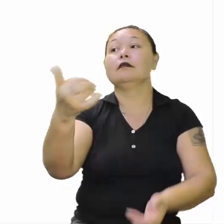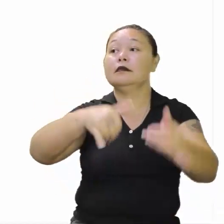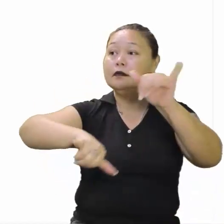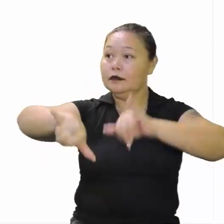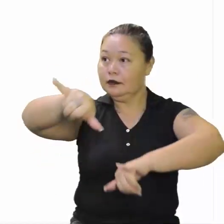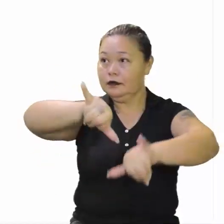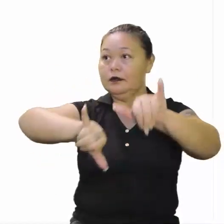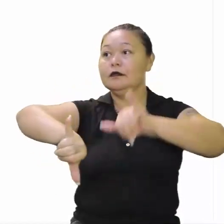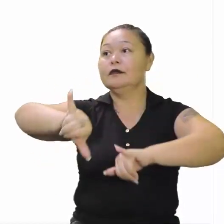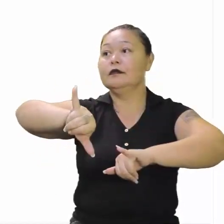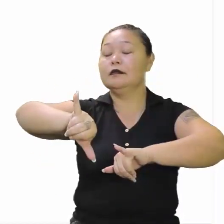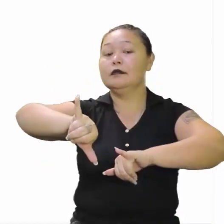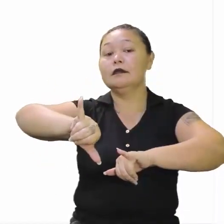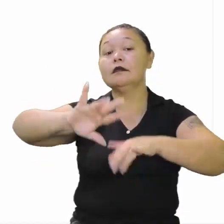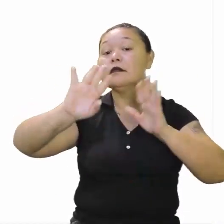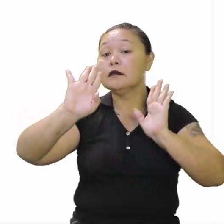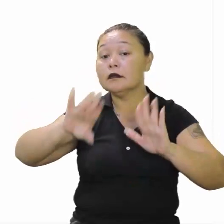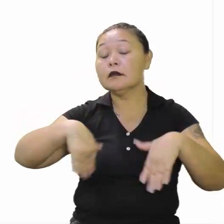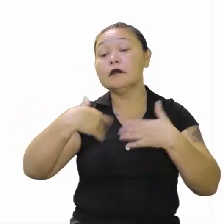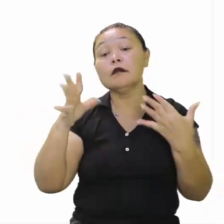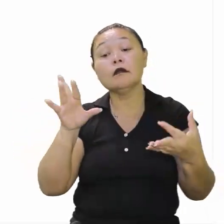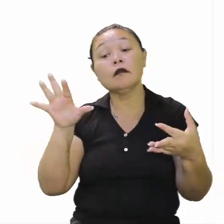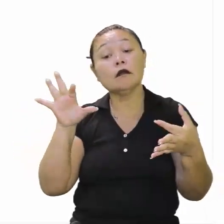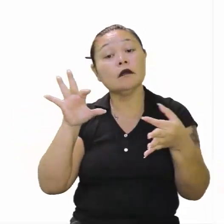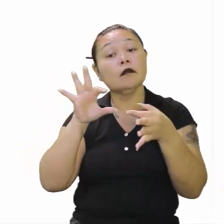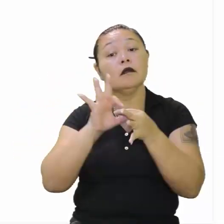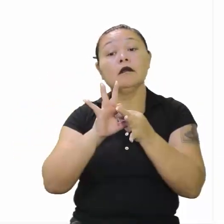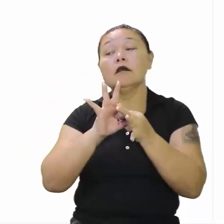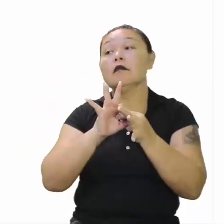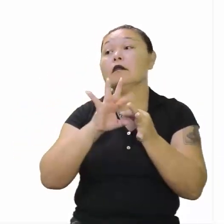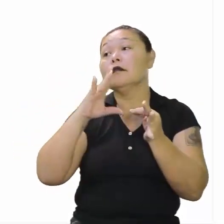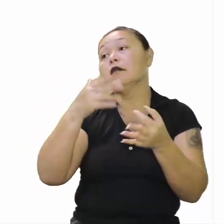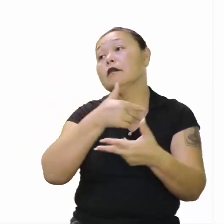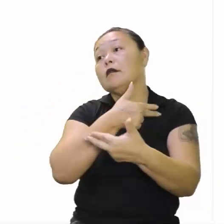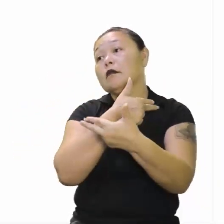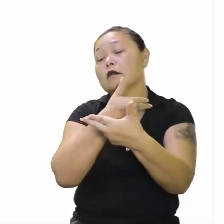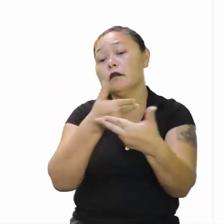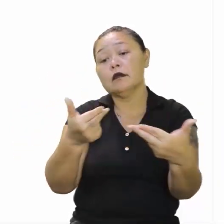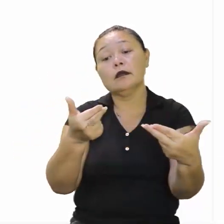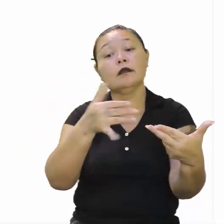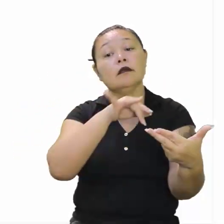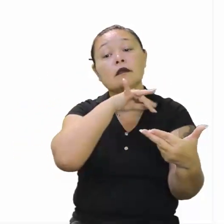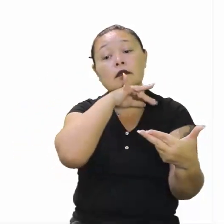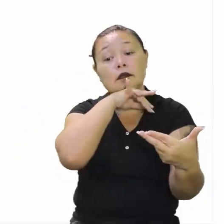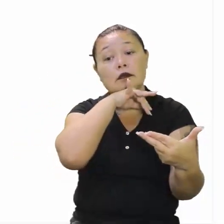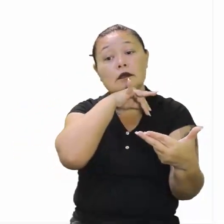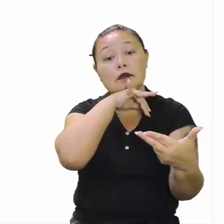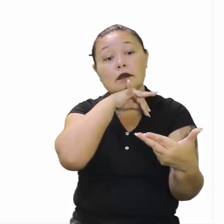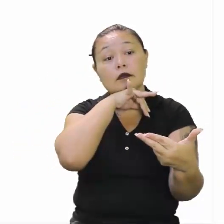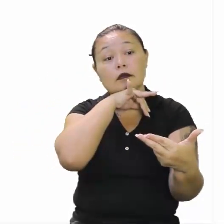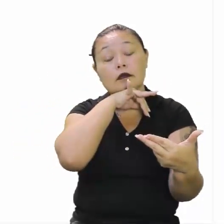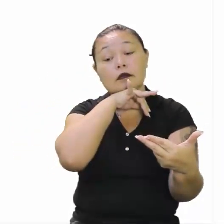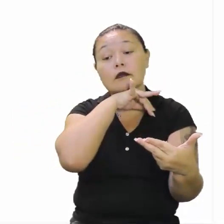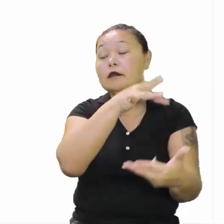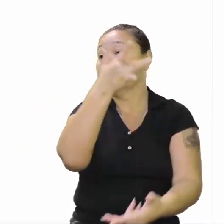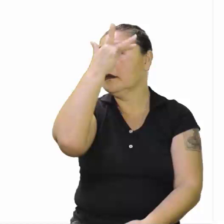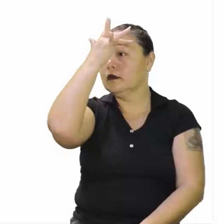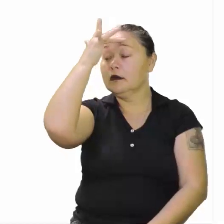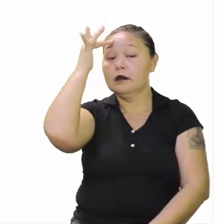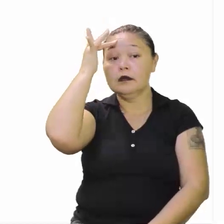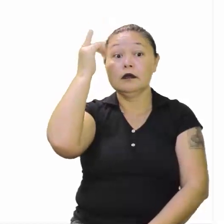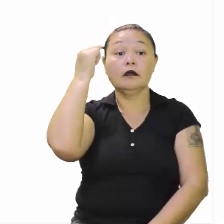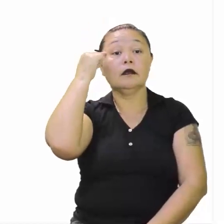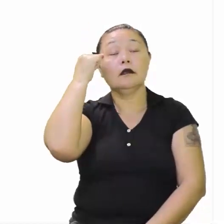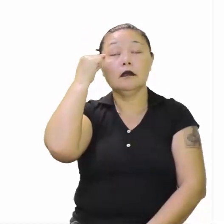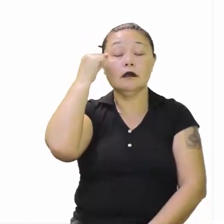química muitas vezes está associada a uma coisa ruim. As pessoas acham